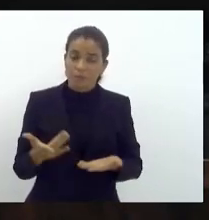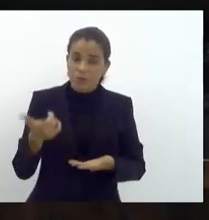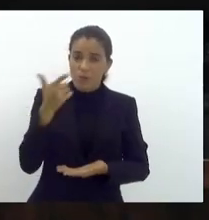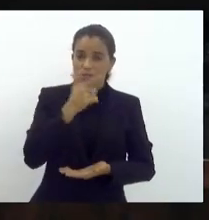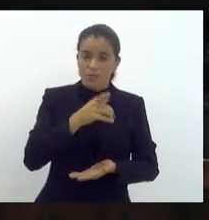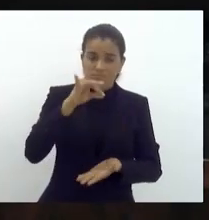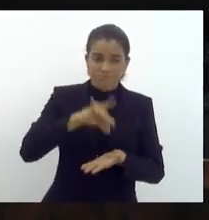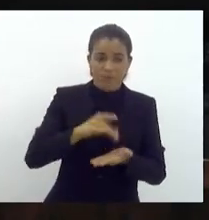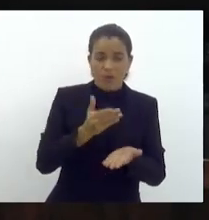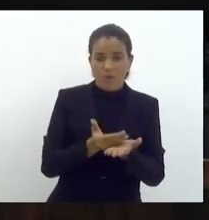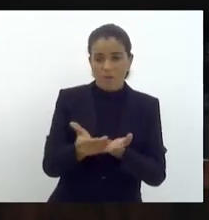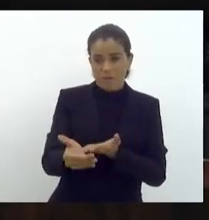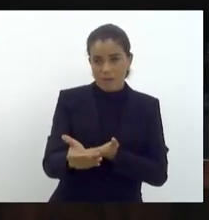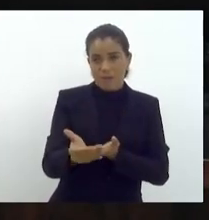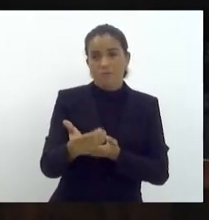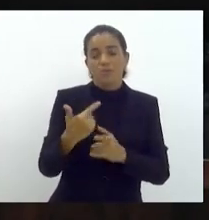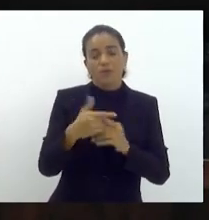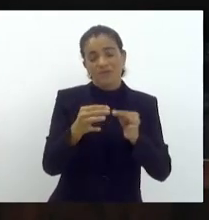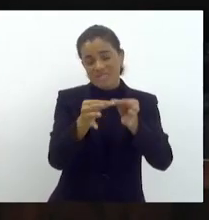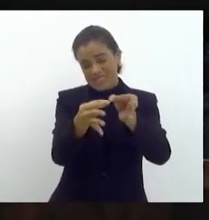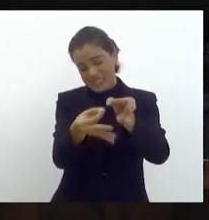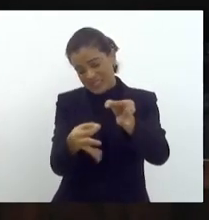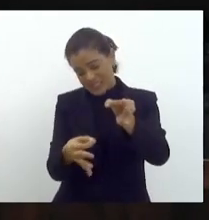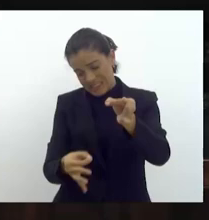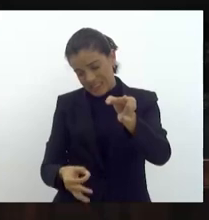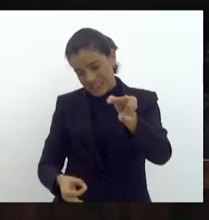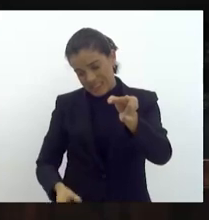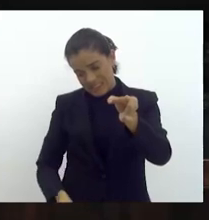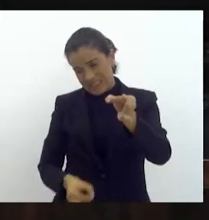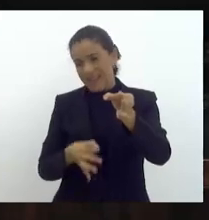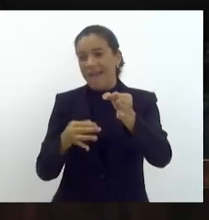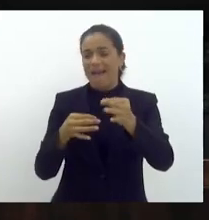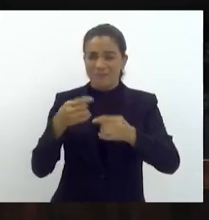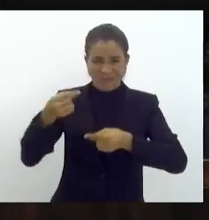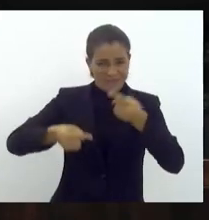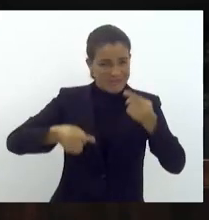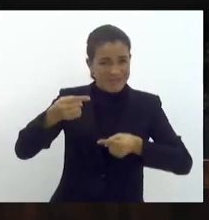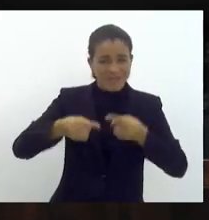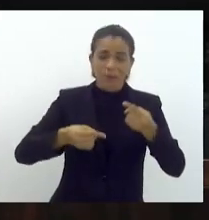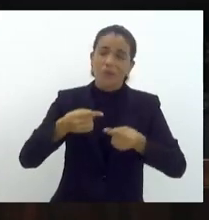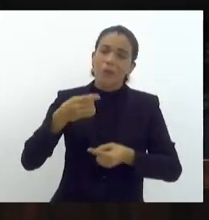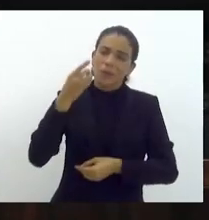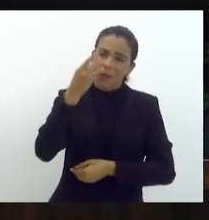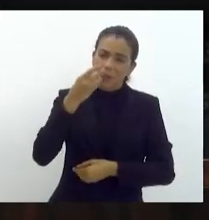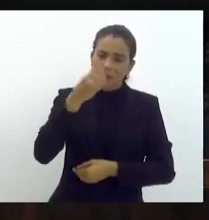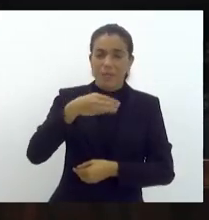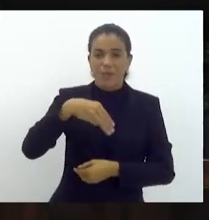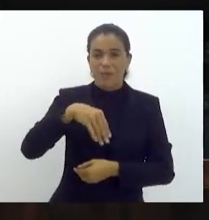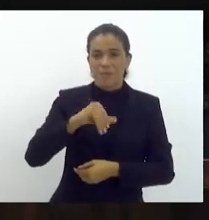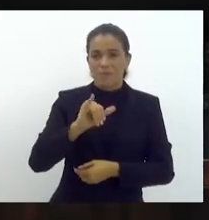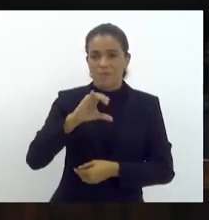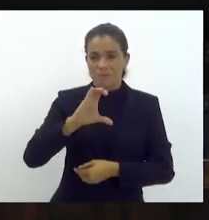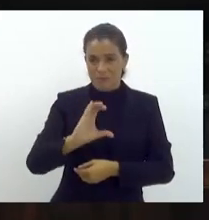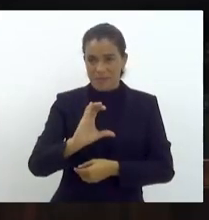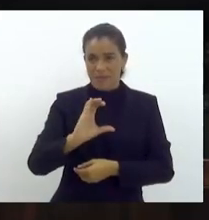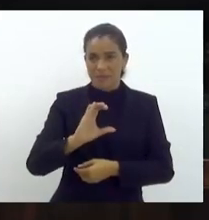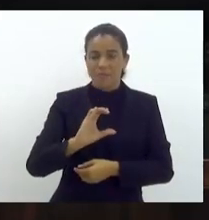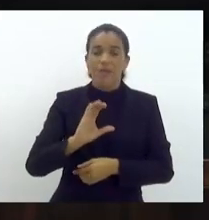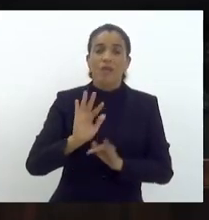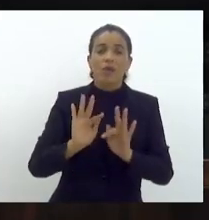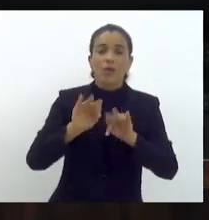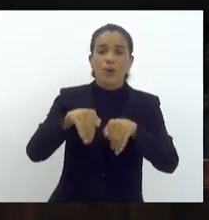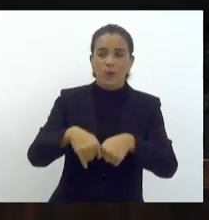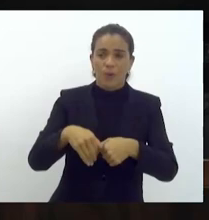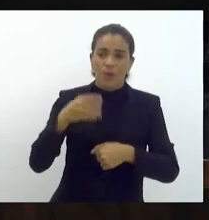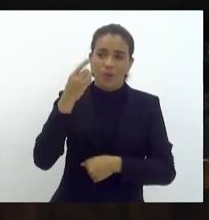início a nossa pauta hoje vai ser muito extensa é muita discussão então Deputado e a gente conclui com um Deputado Luiz Paulo